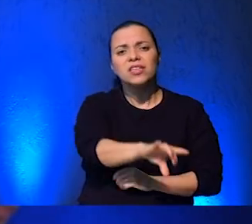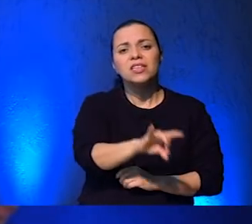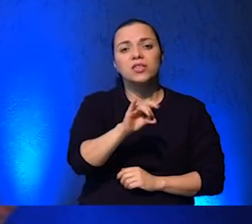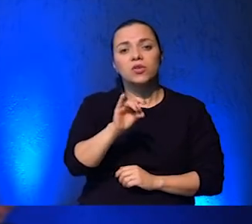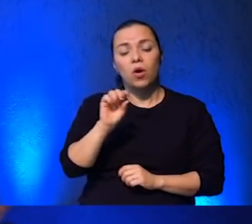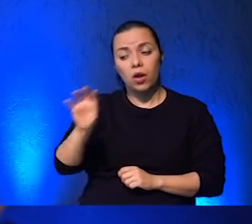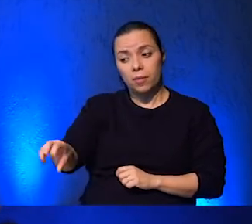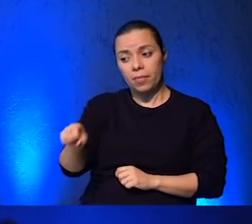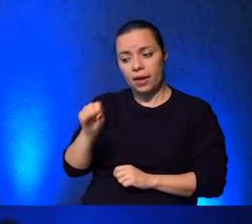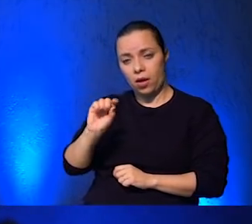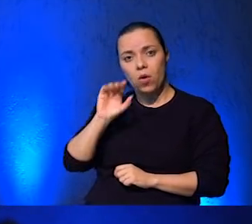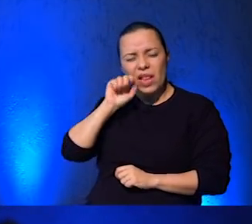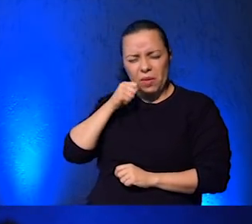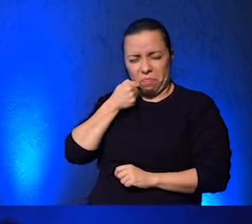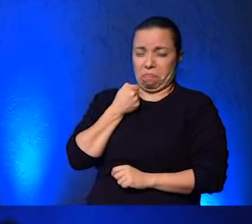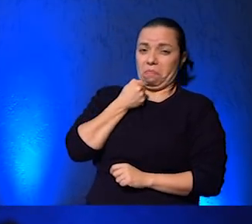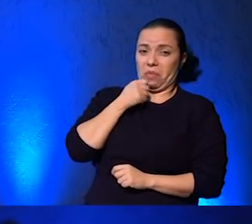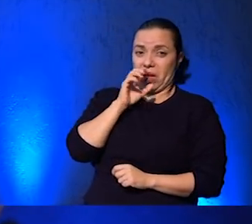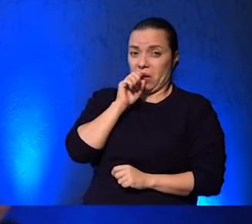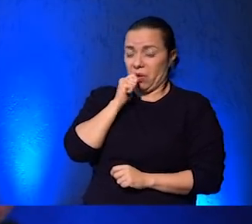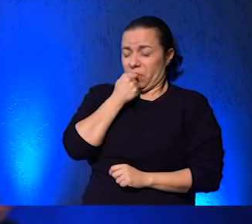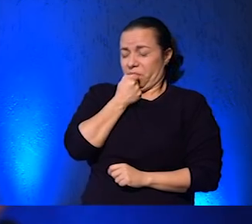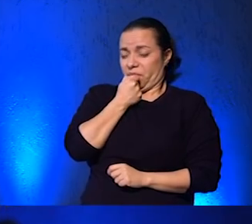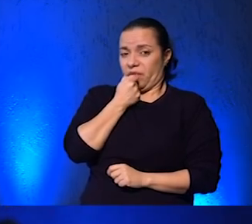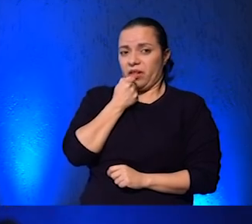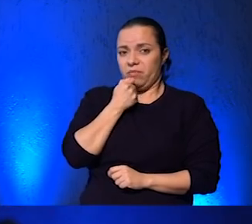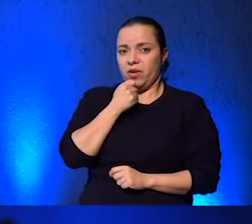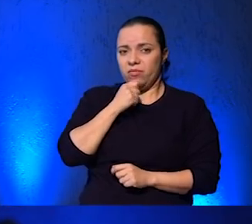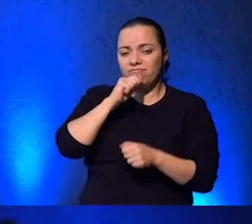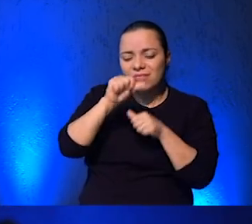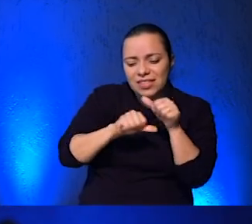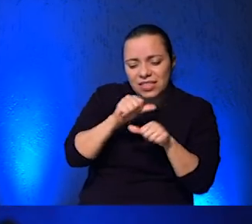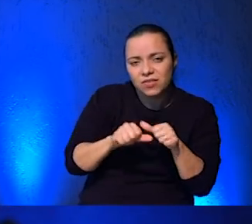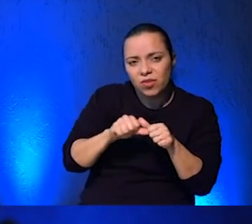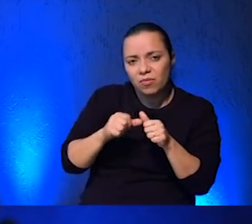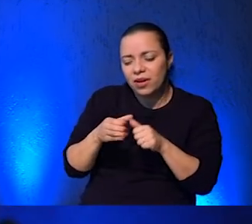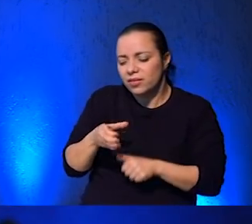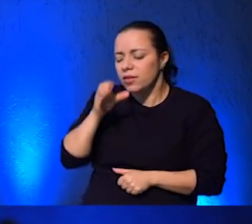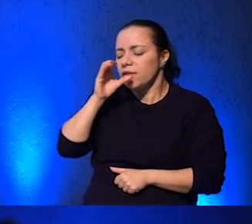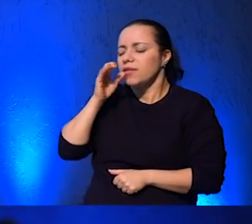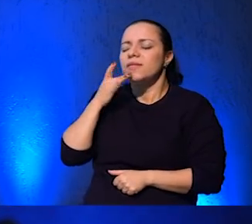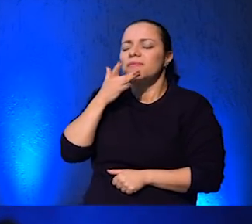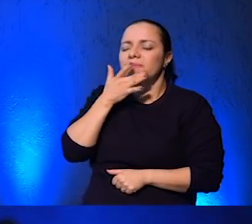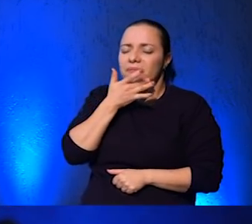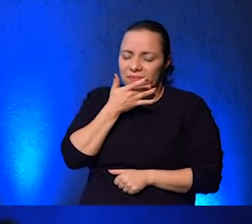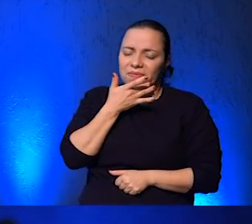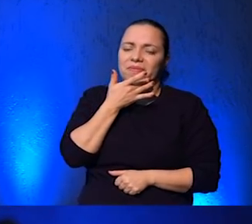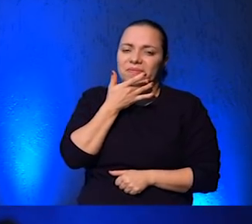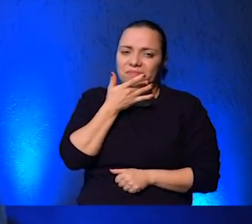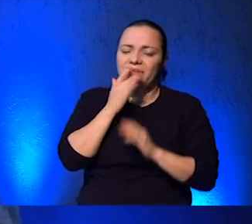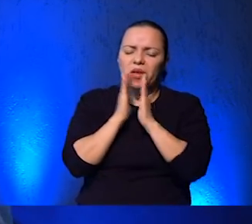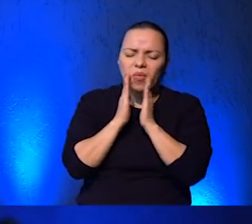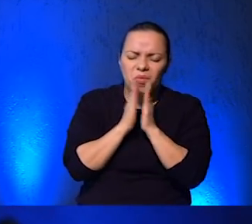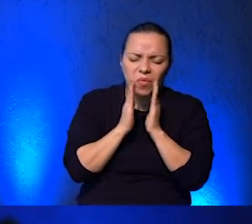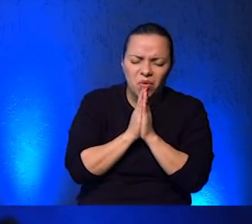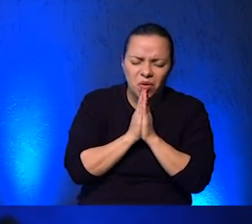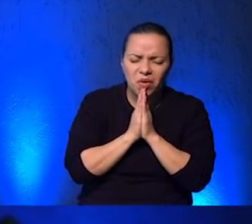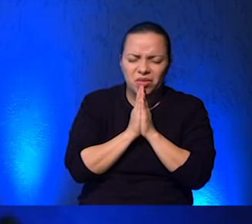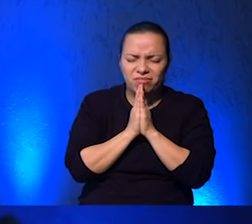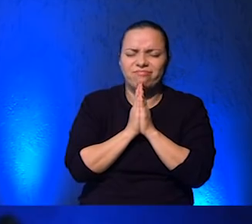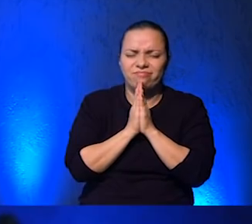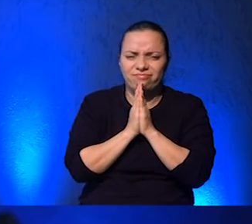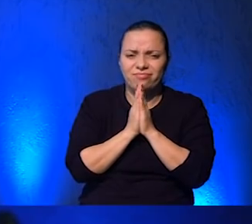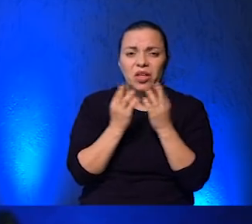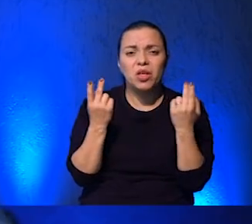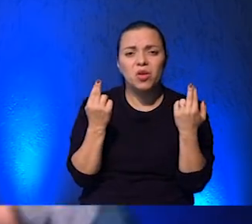transforme em limonada eu oro a deus em nome de jesus que você pega esse limão e transforma em limonada foi